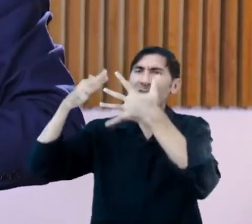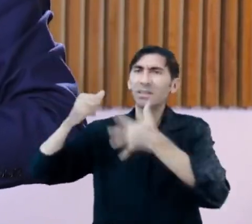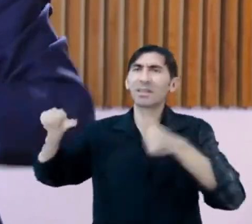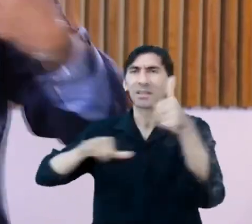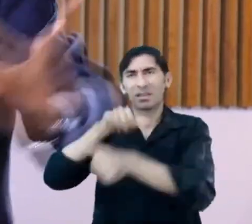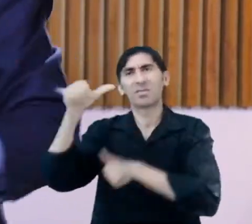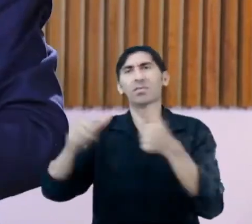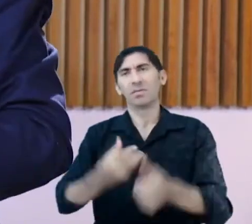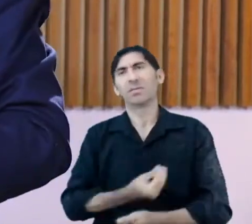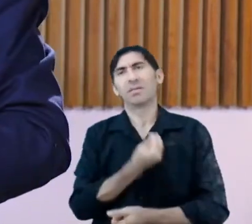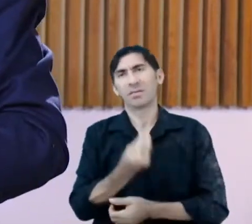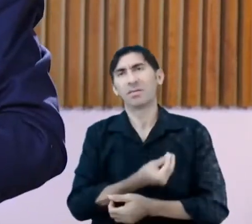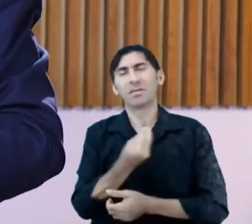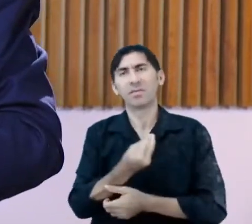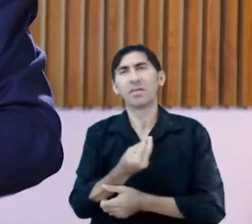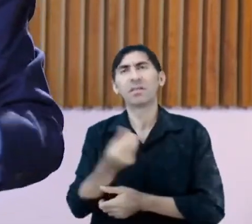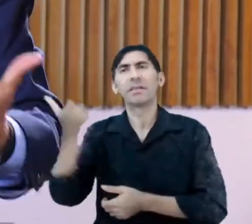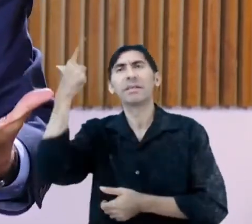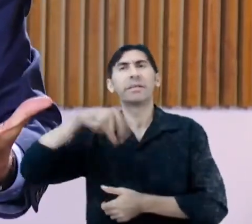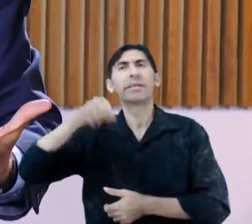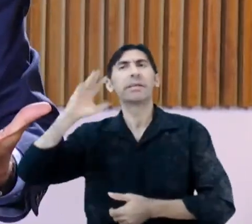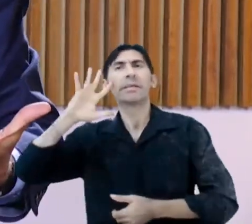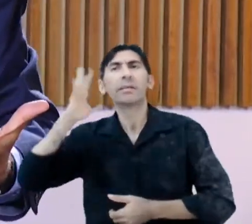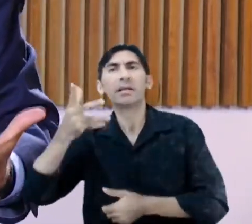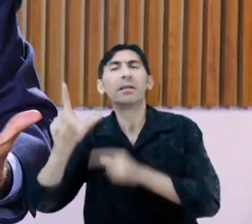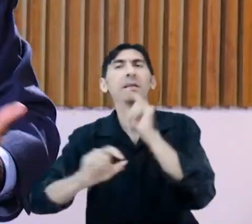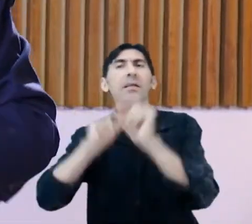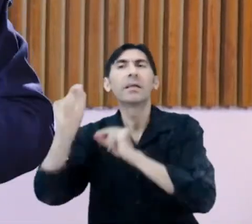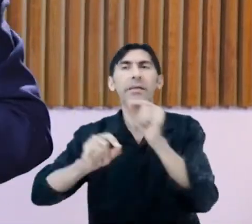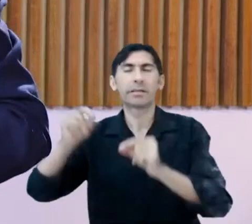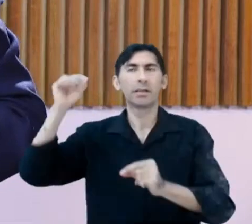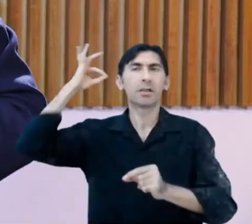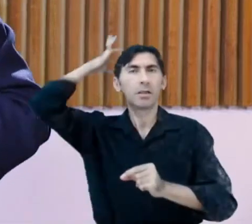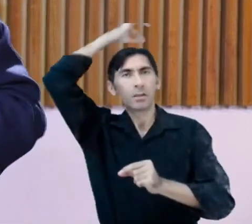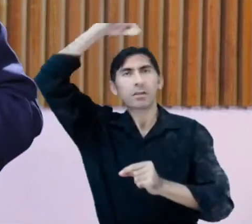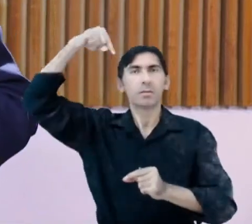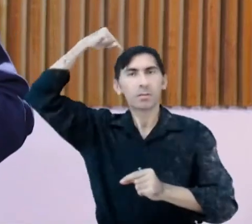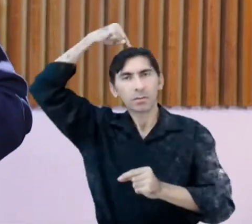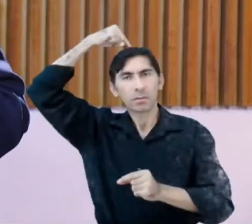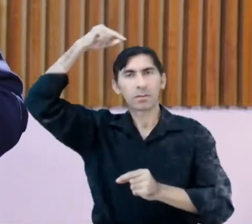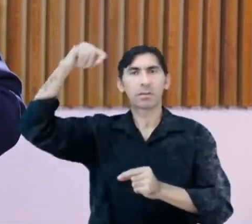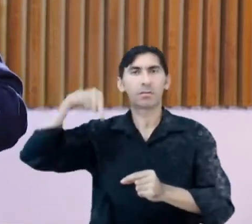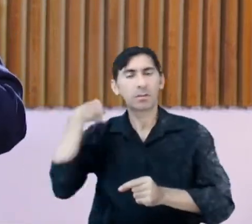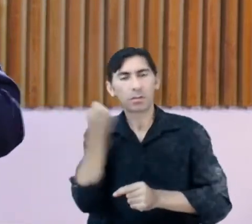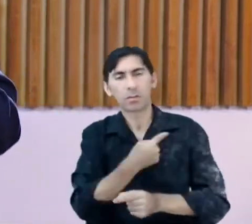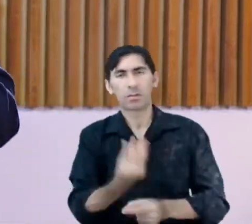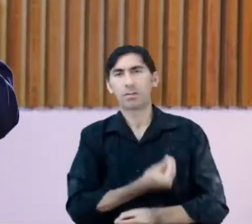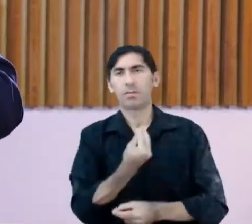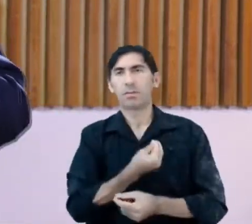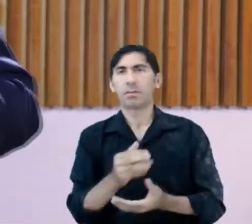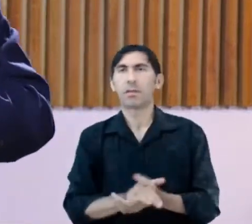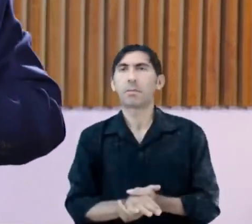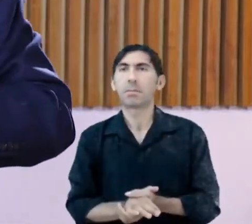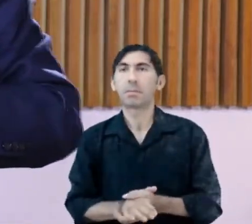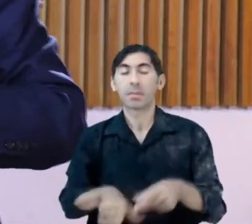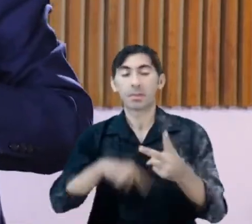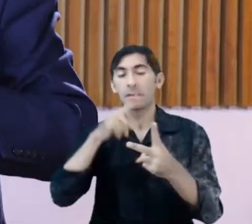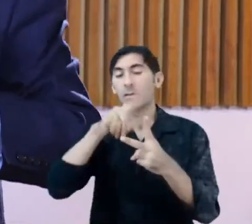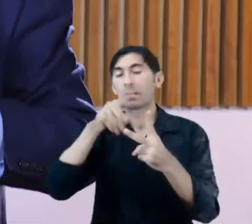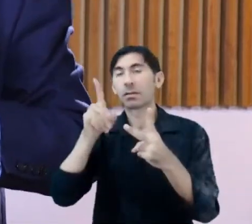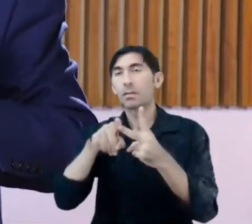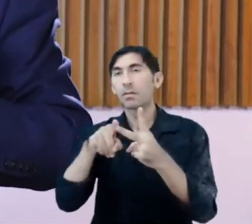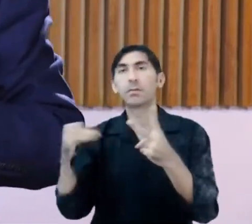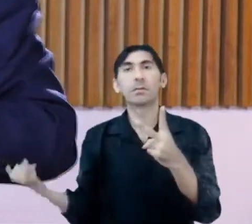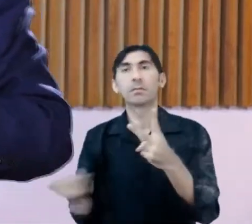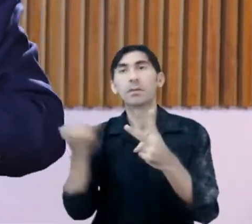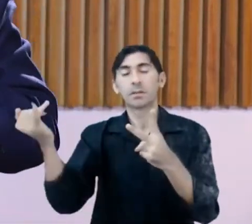o coração. E quem é que faz isso em nós? É o Espírito Santo. Então, duas coisas importantes. O